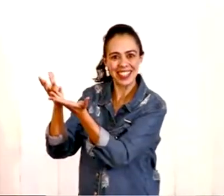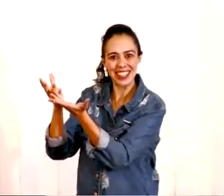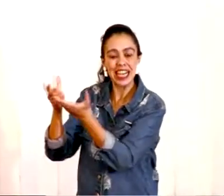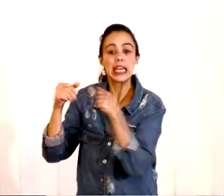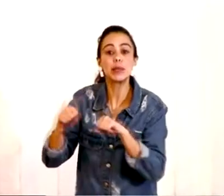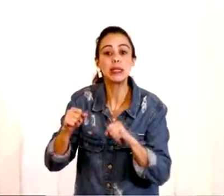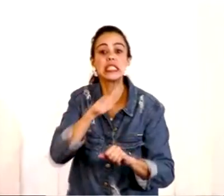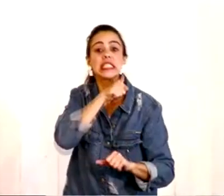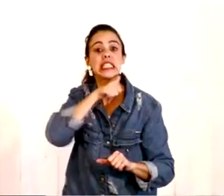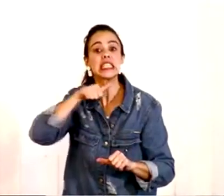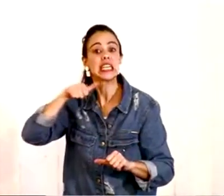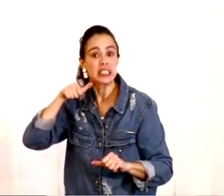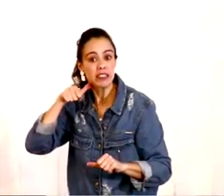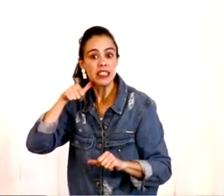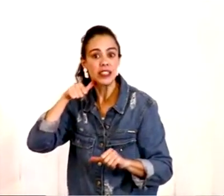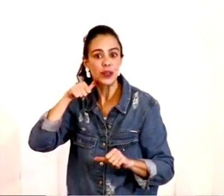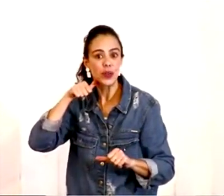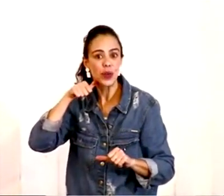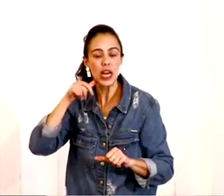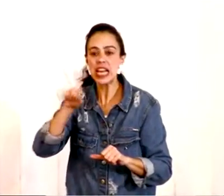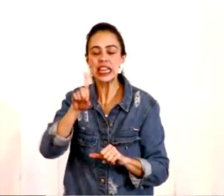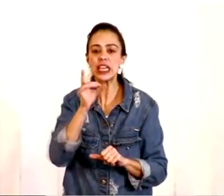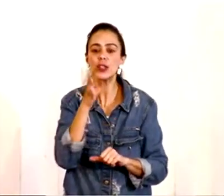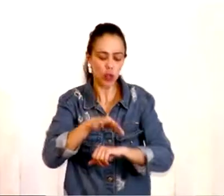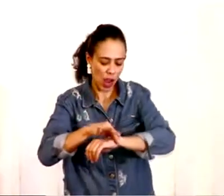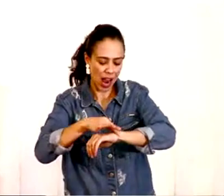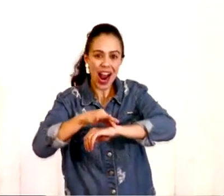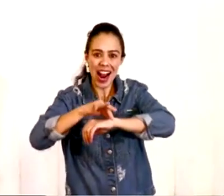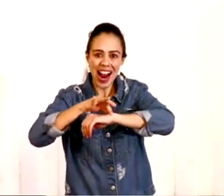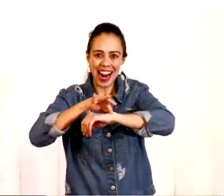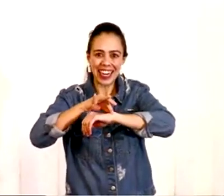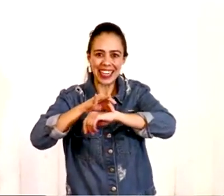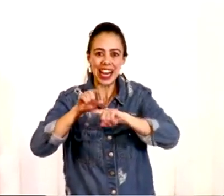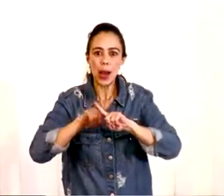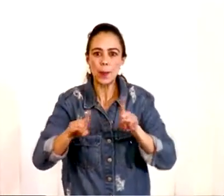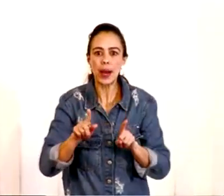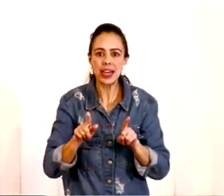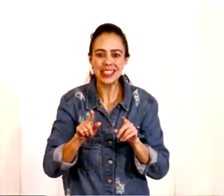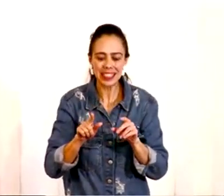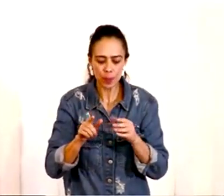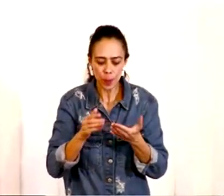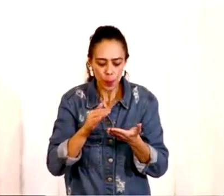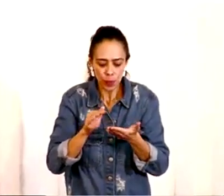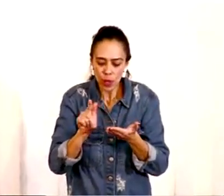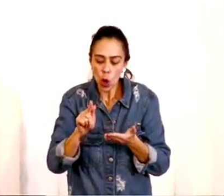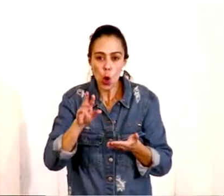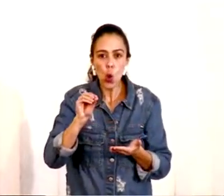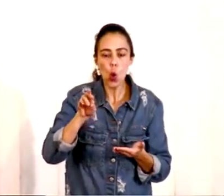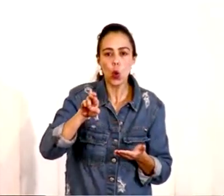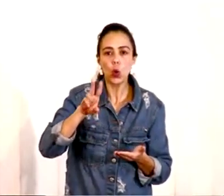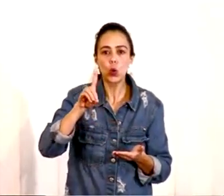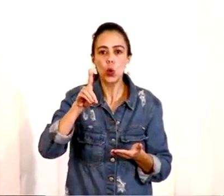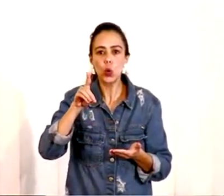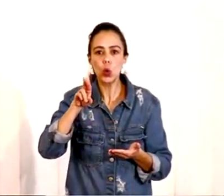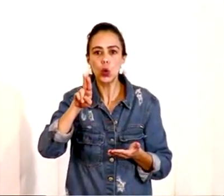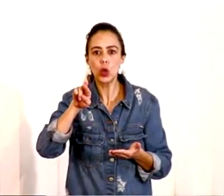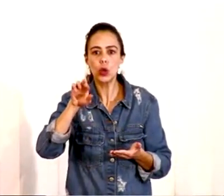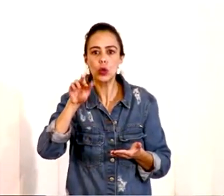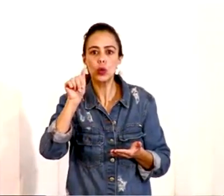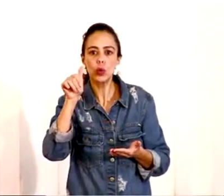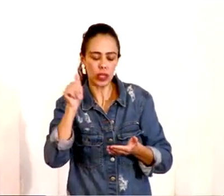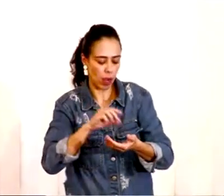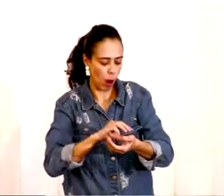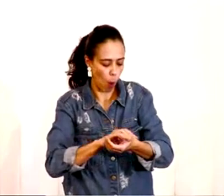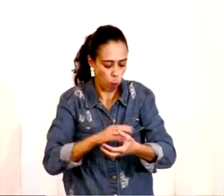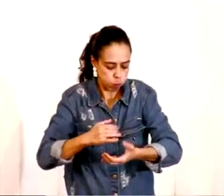deste para oferta, para sacrifício, para aceitação diante do Senhor. Antes mesmo que a lei estivesse estabelecida